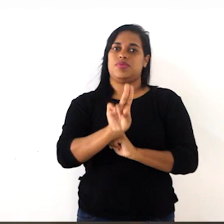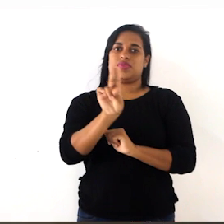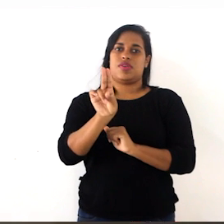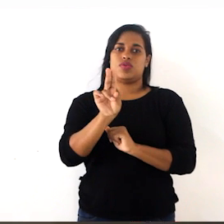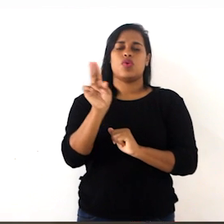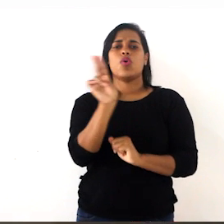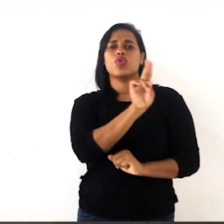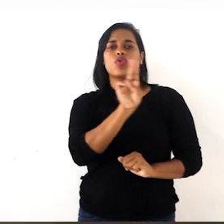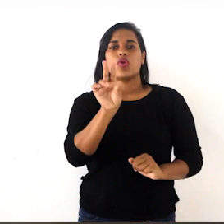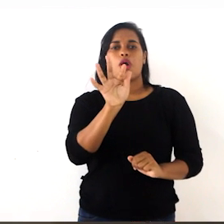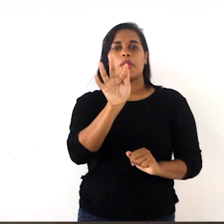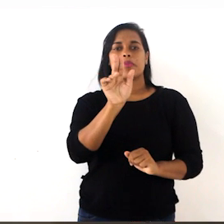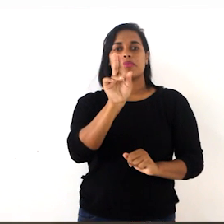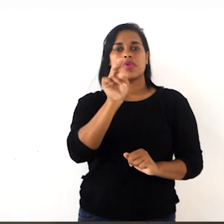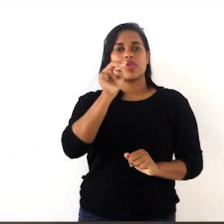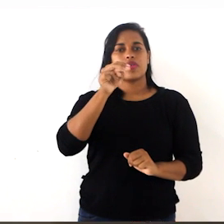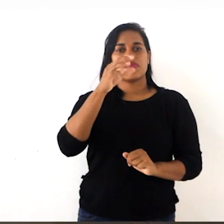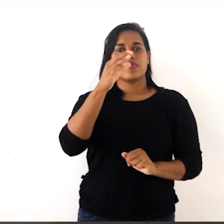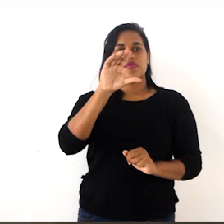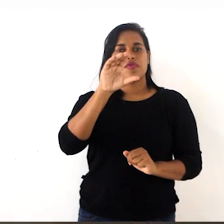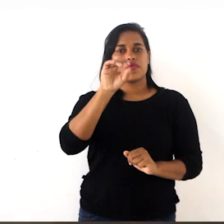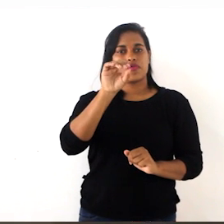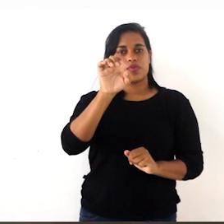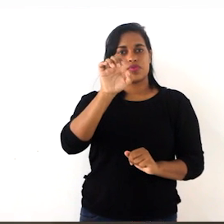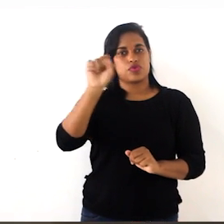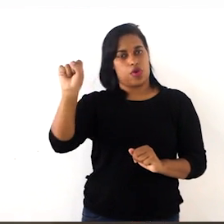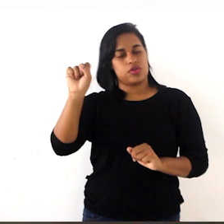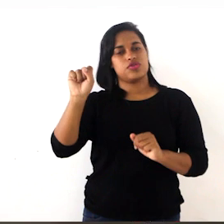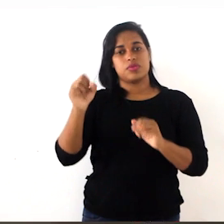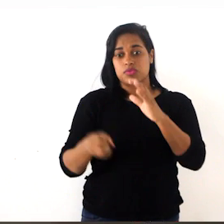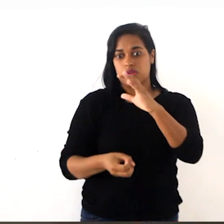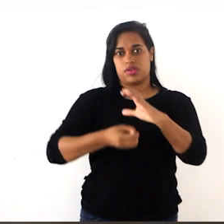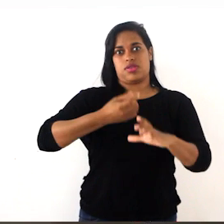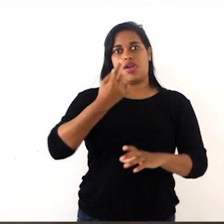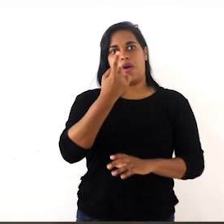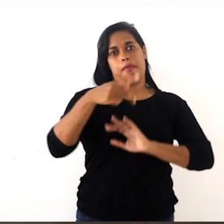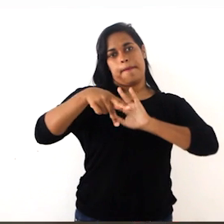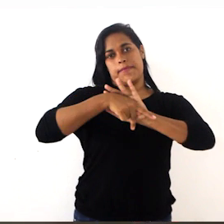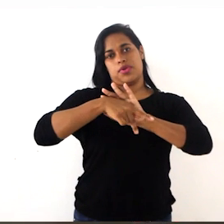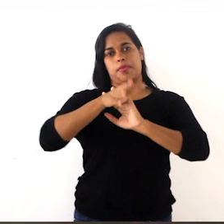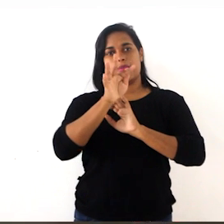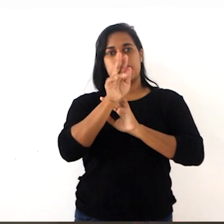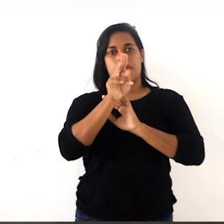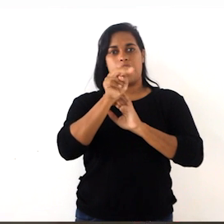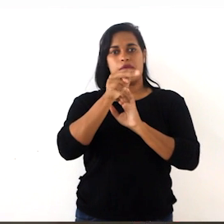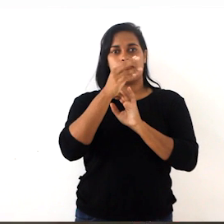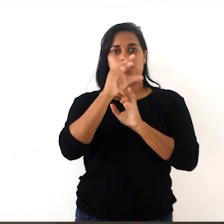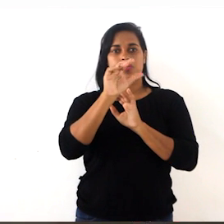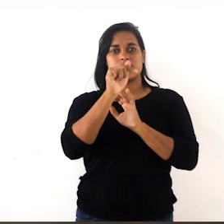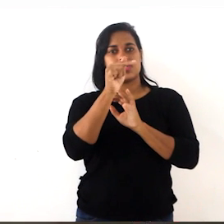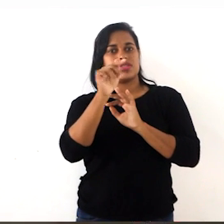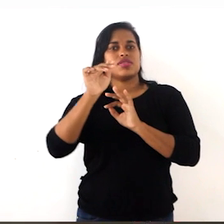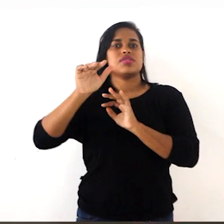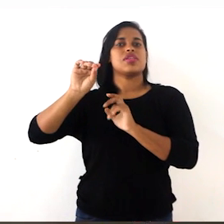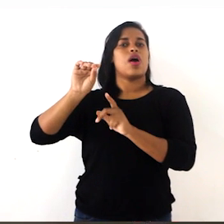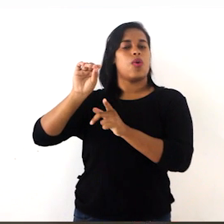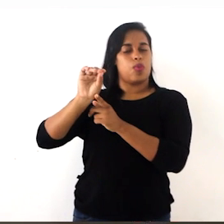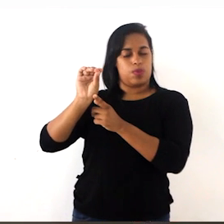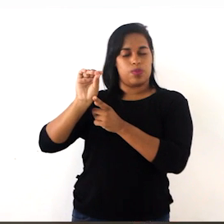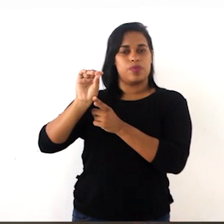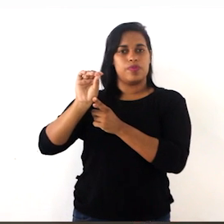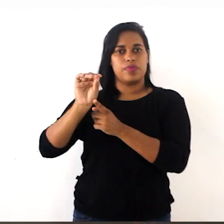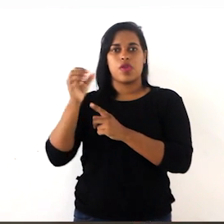disso é funções. Então vamos criar uma função. Começamos pelo